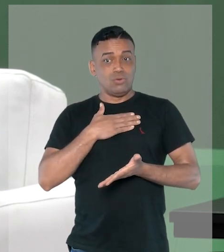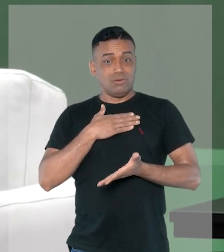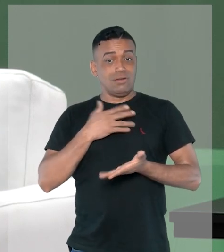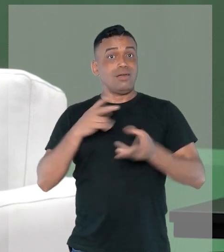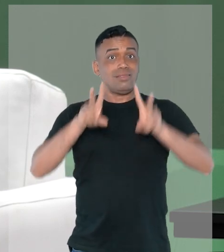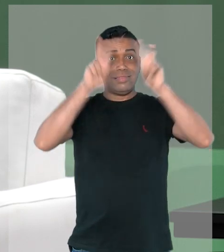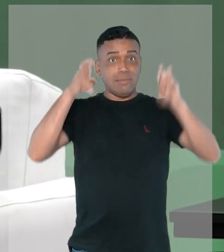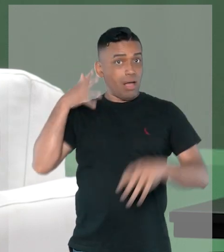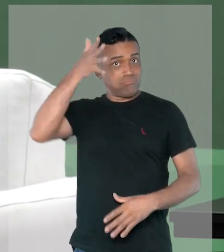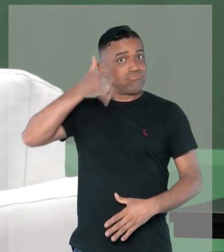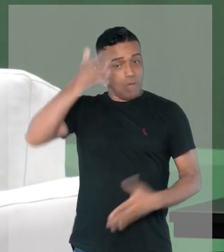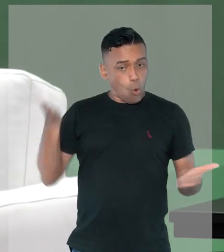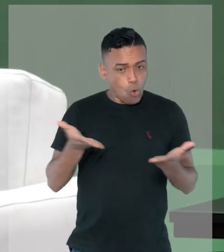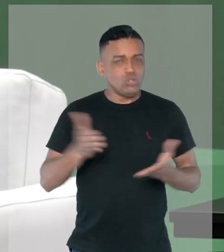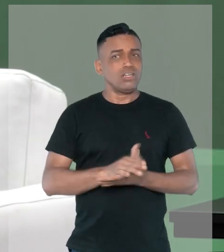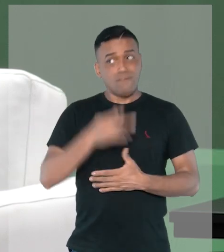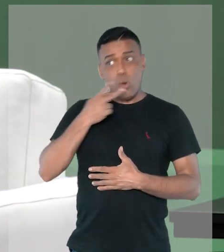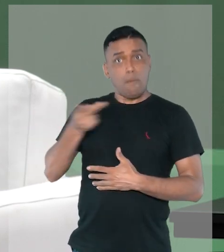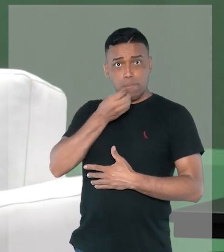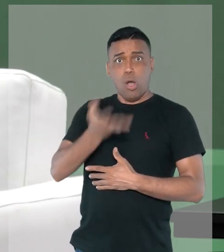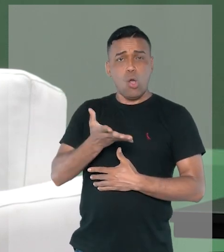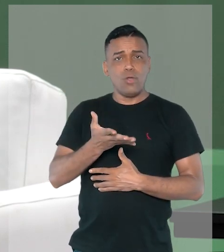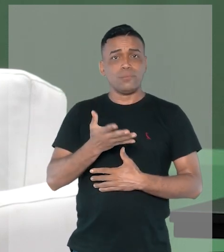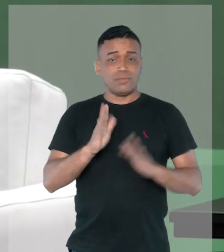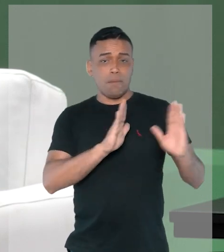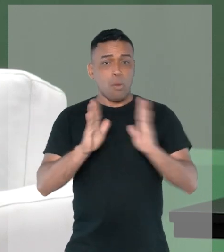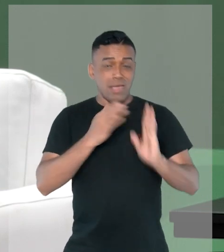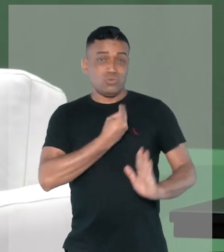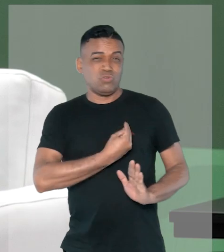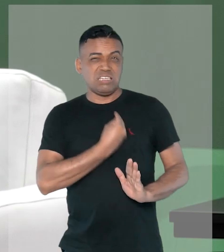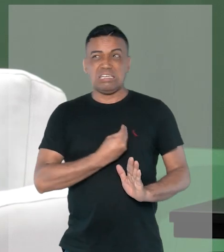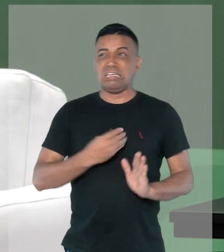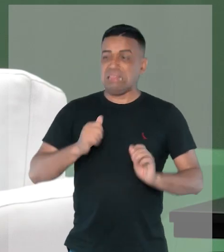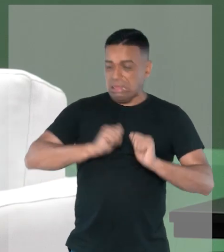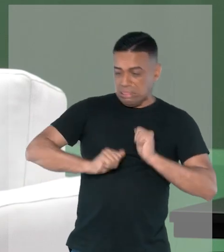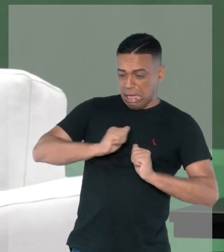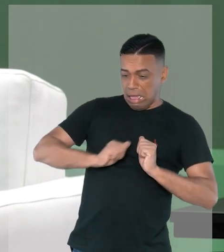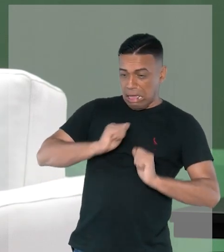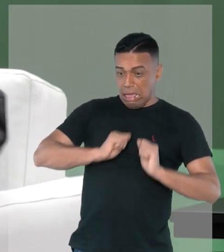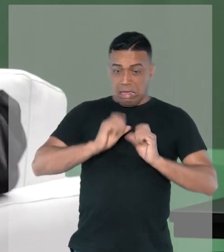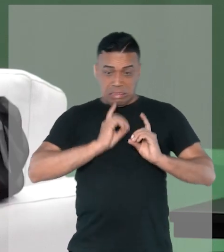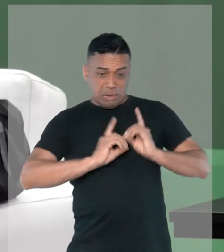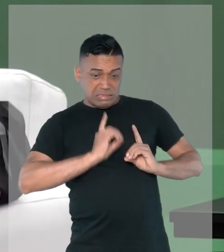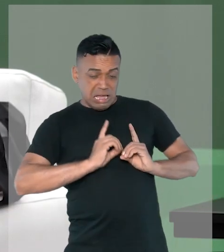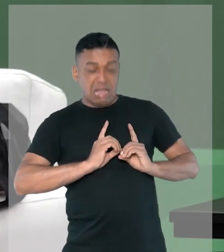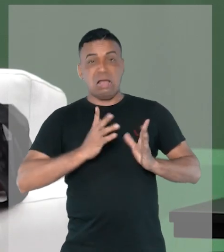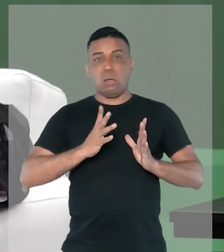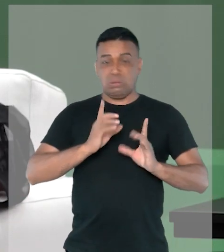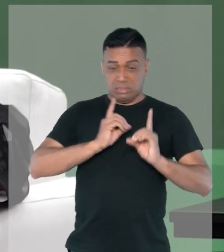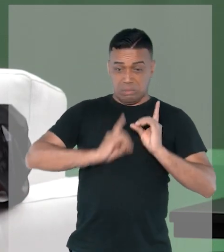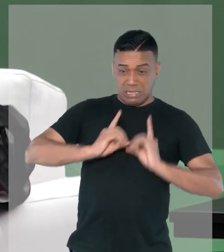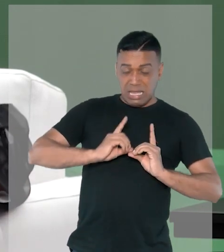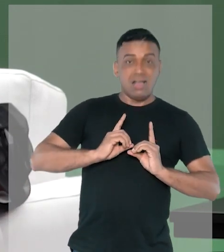encontro. E ele fala uma coisa muito boa, né? Quer dizer, ele estava num momento de, sei lá, de depressão, de desencanto com a vida, e ele viu um